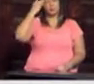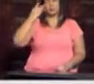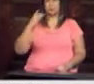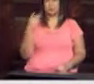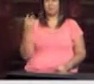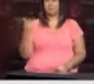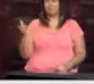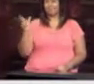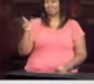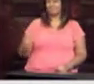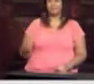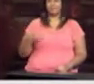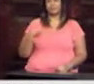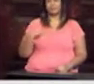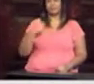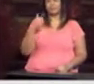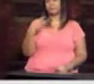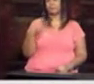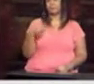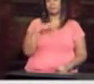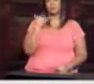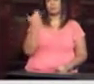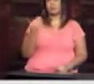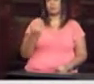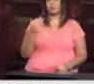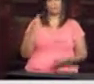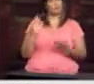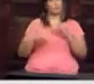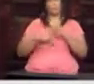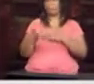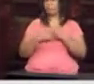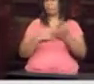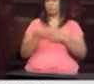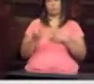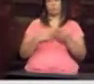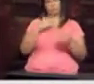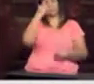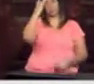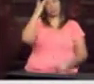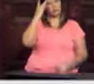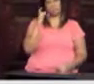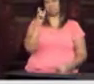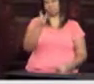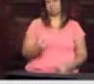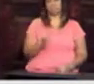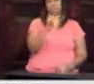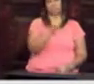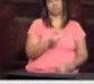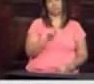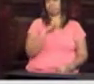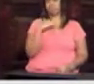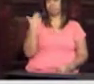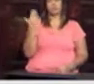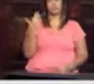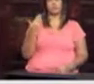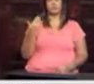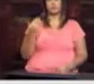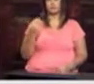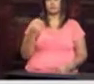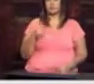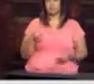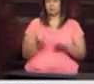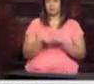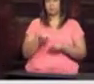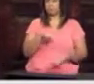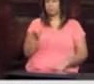jovem de 13 anos, mas qualquer criança que morre de bala perdida, ou qualquer cidadão. Mas nós temos que ter também o